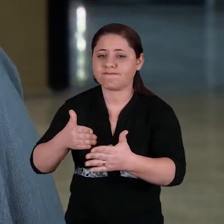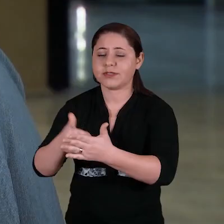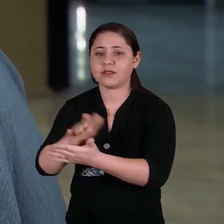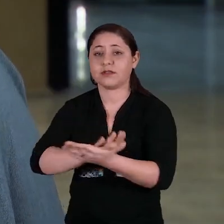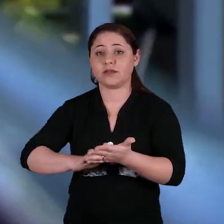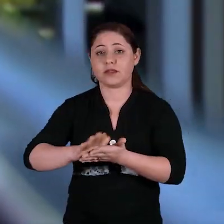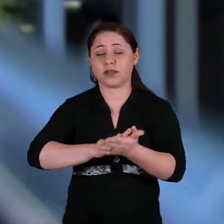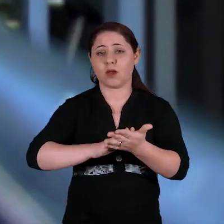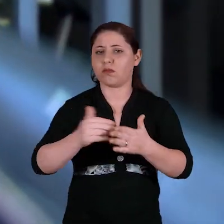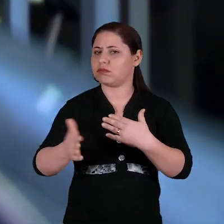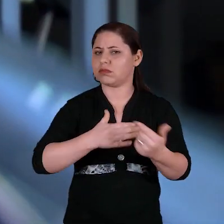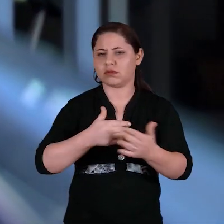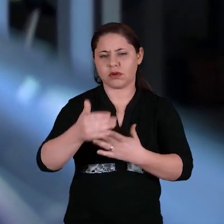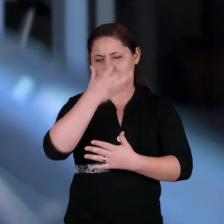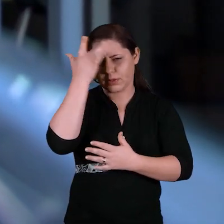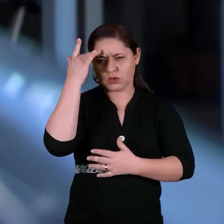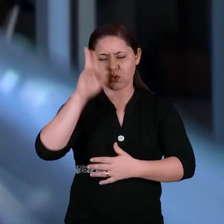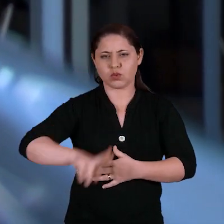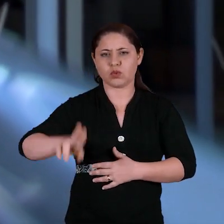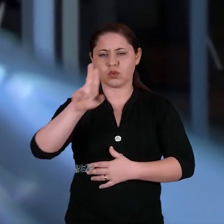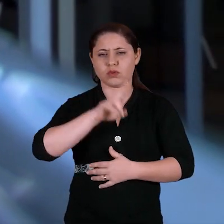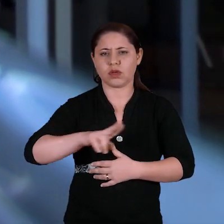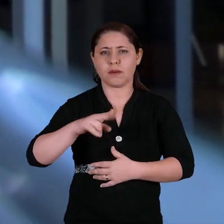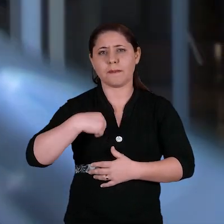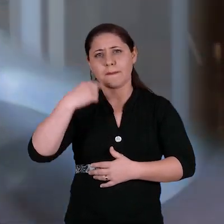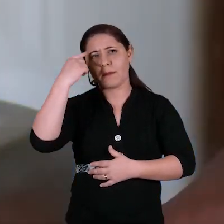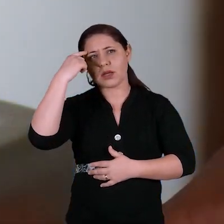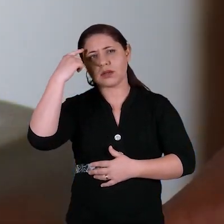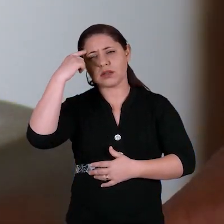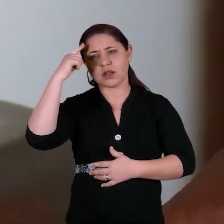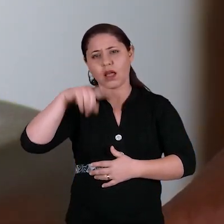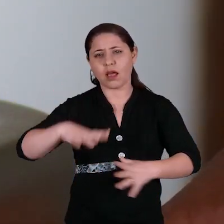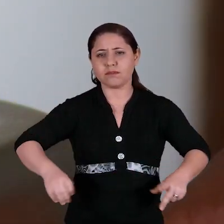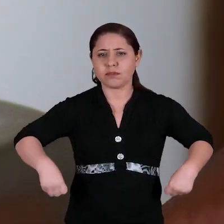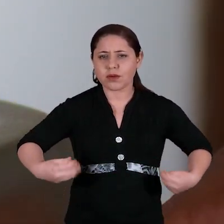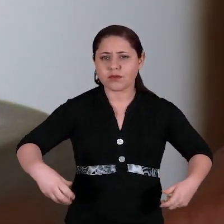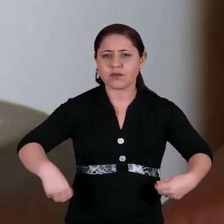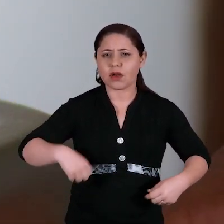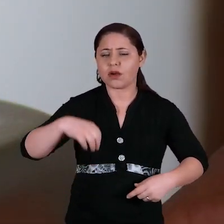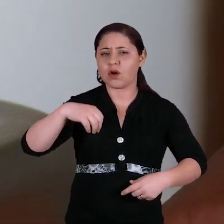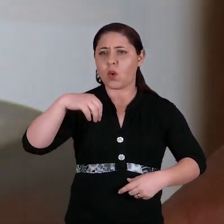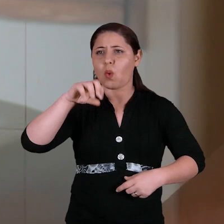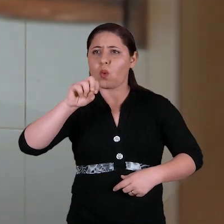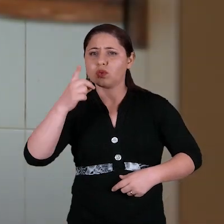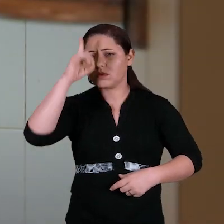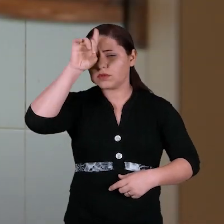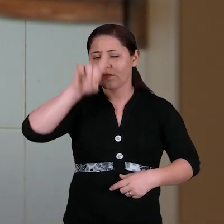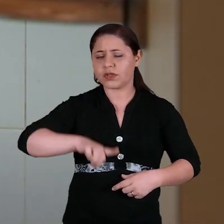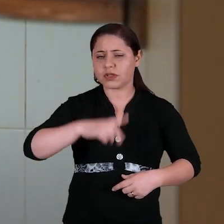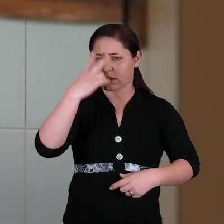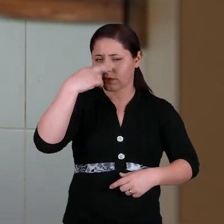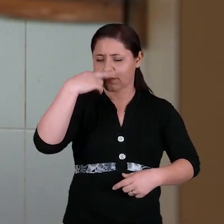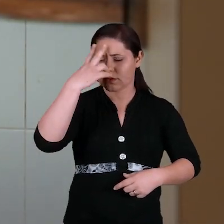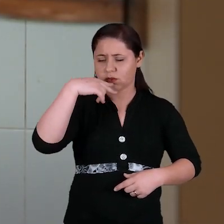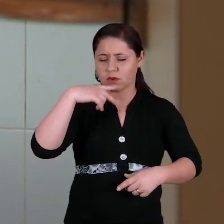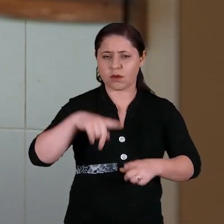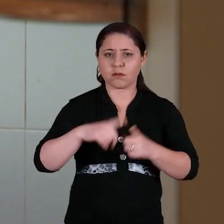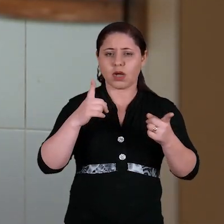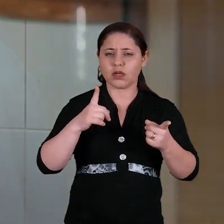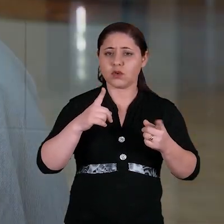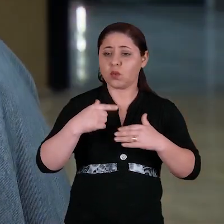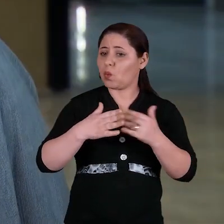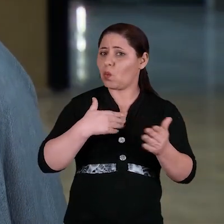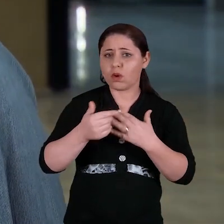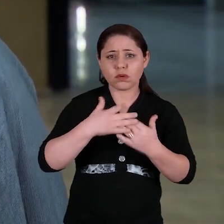obstáculos, para qualquer pessoa usar. A gente tem muito na cabeça que é para o cadeirante ou para o deficiente visual, mas na verdade é para